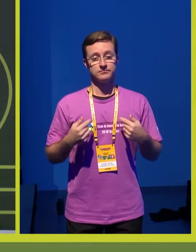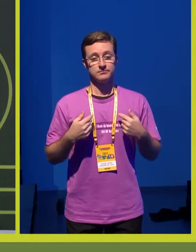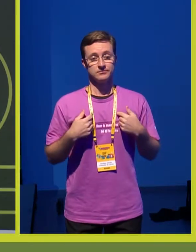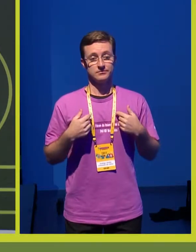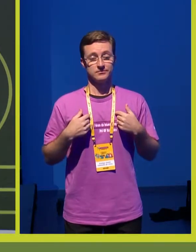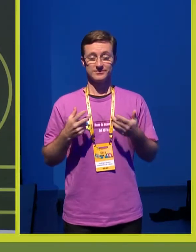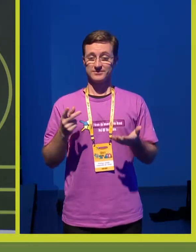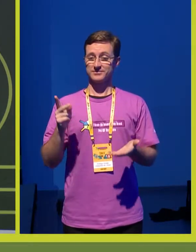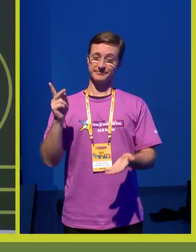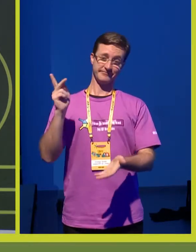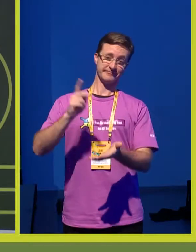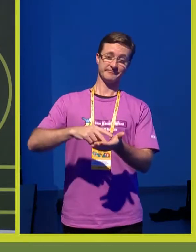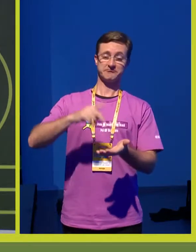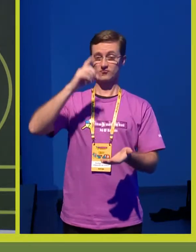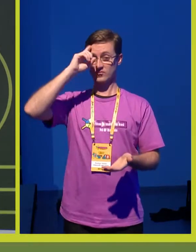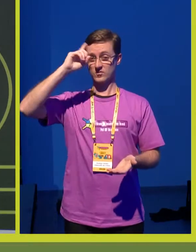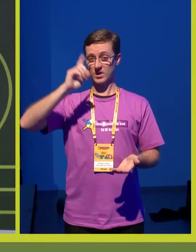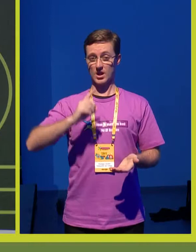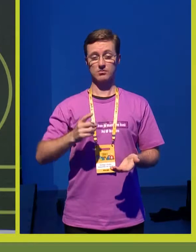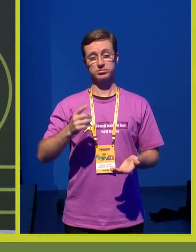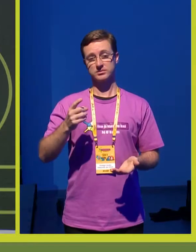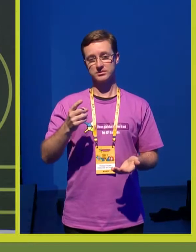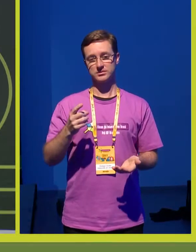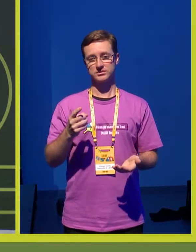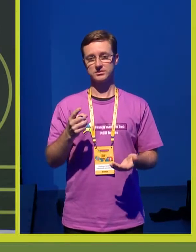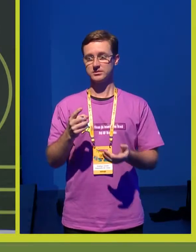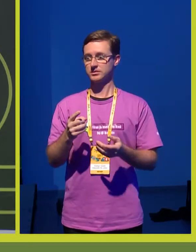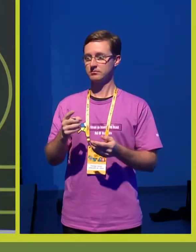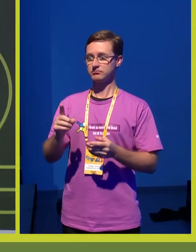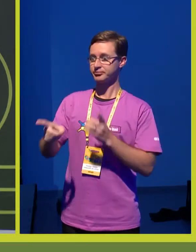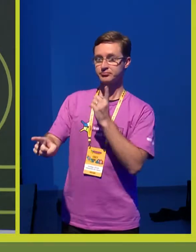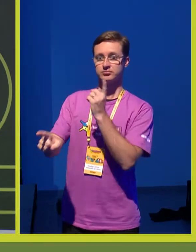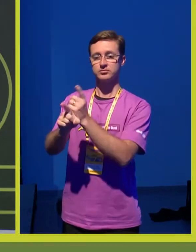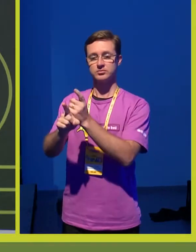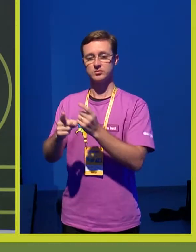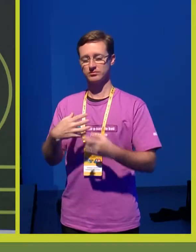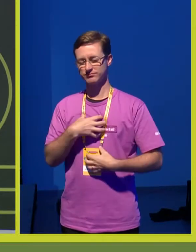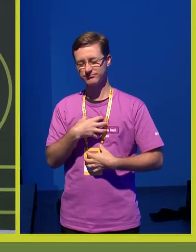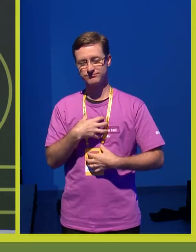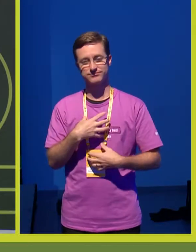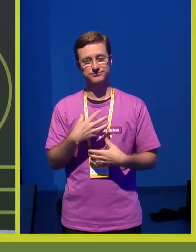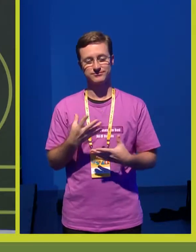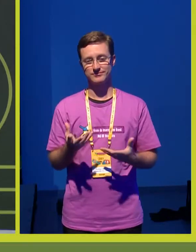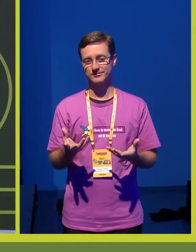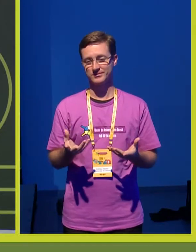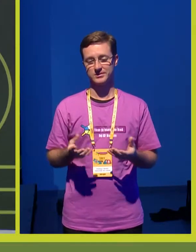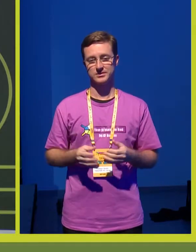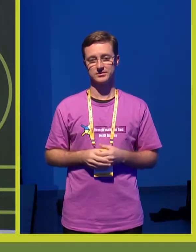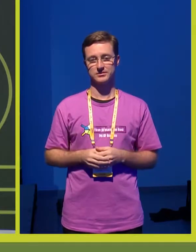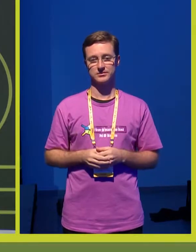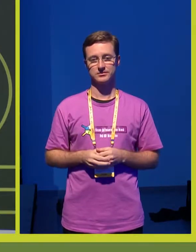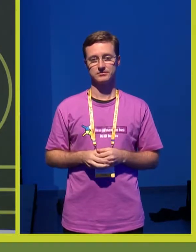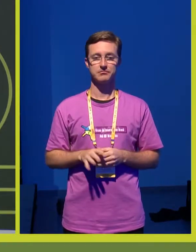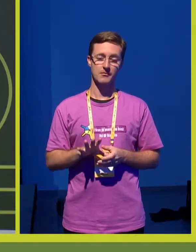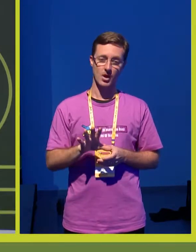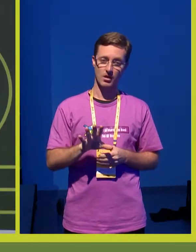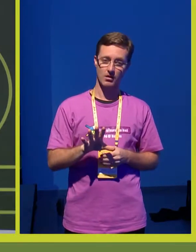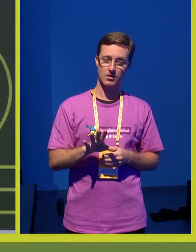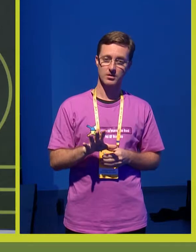não sei qual é o dia a dia de como é essa situação de flagrância de flagrância as emoções implicadas aí mas